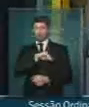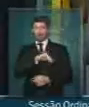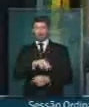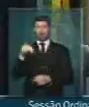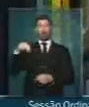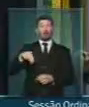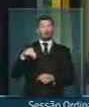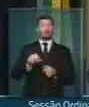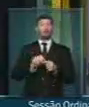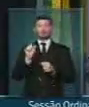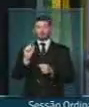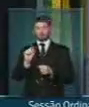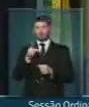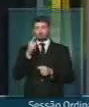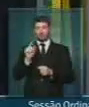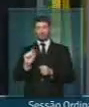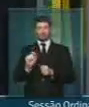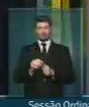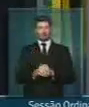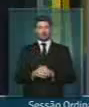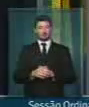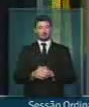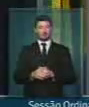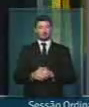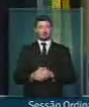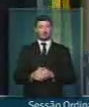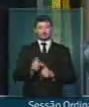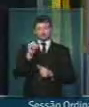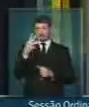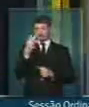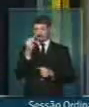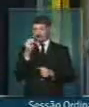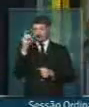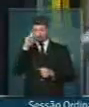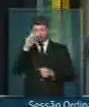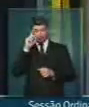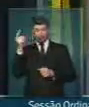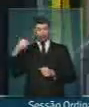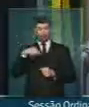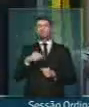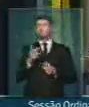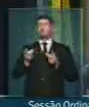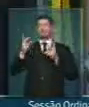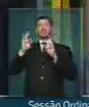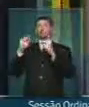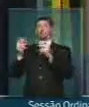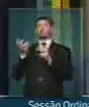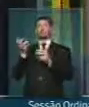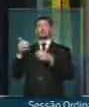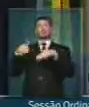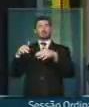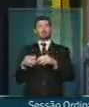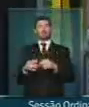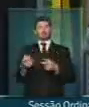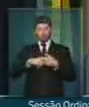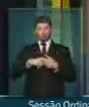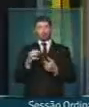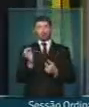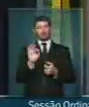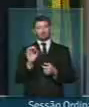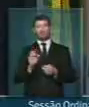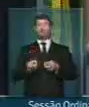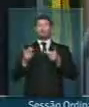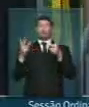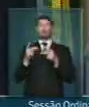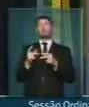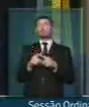a empresa foi lá e disse, tem 30 dias a gente não voltar, vocês podem vender o que quiserem. Como não voltaram? Venderam todas